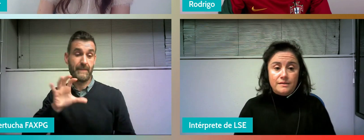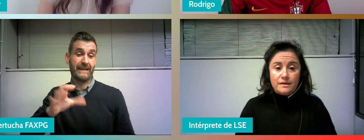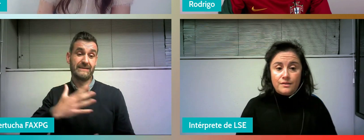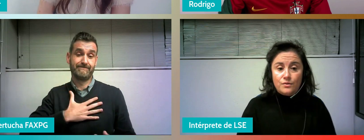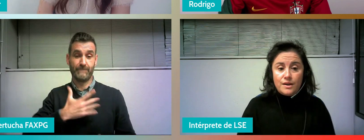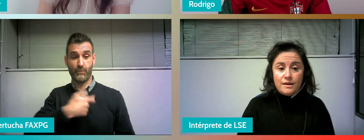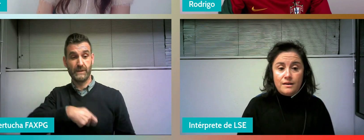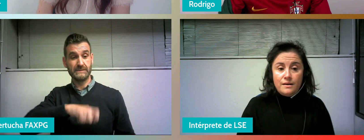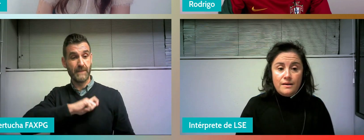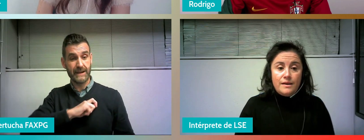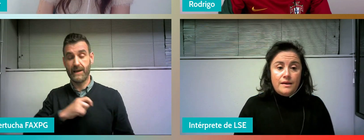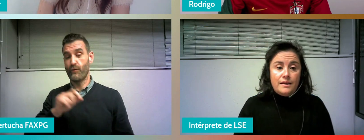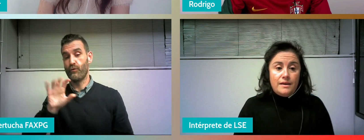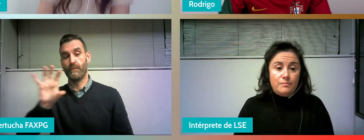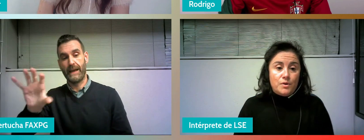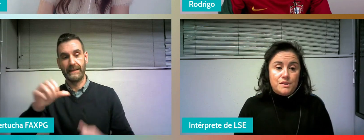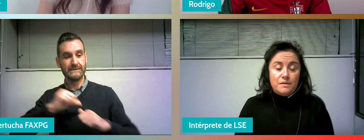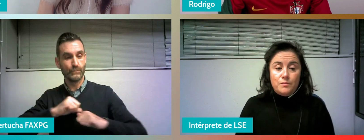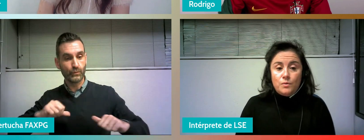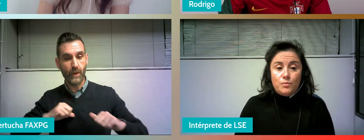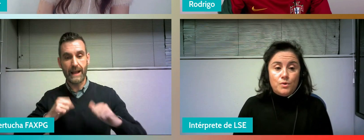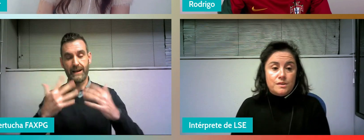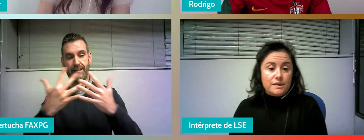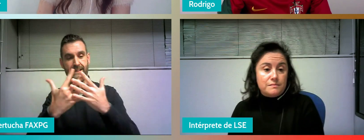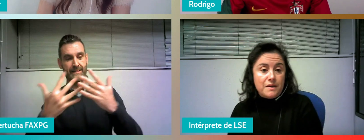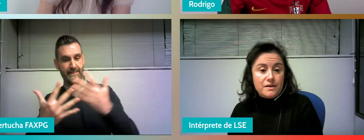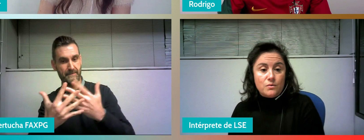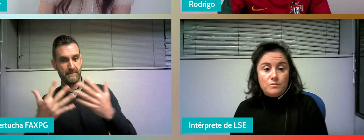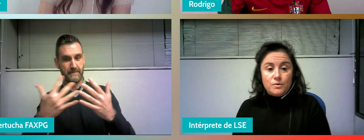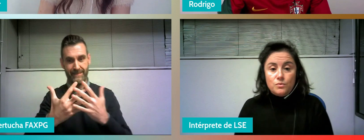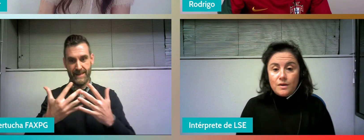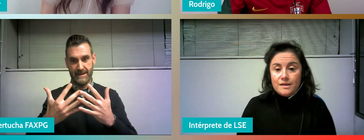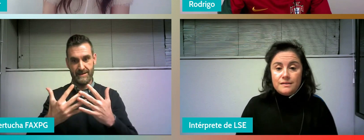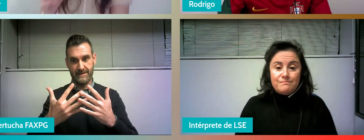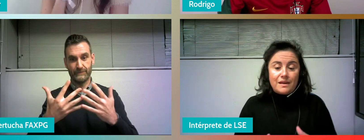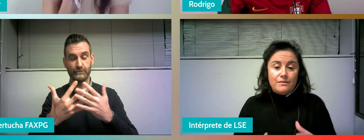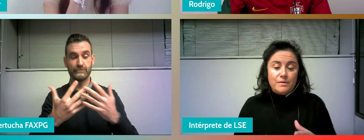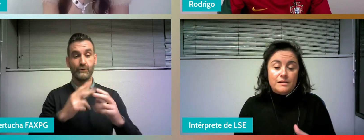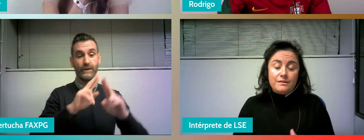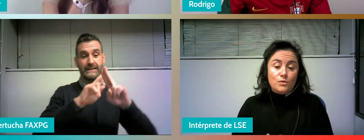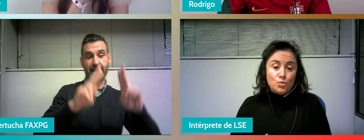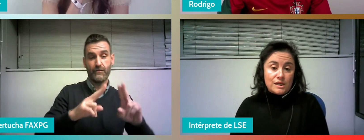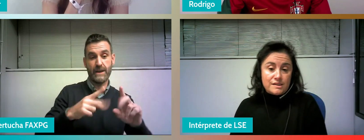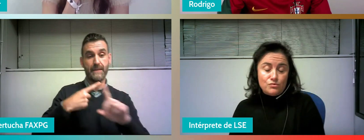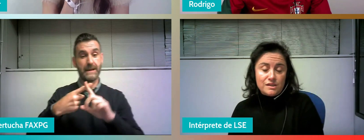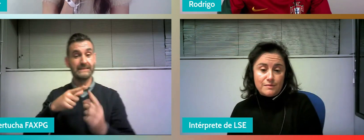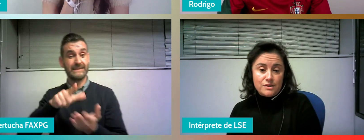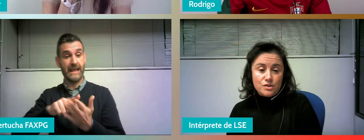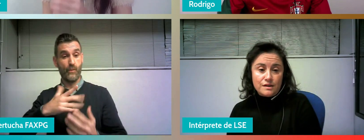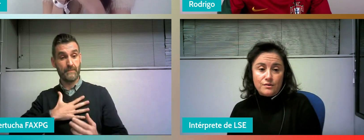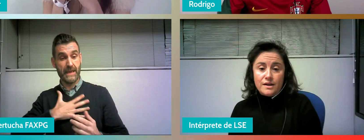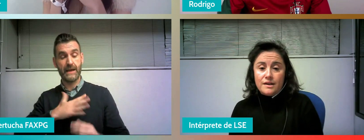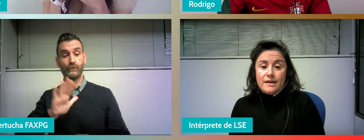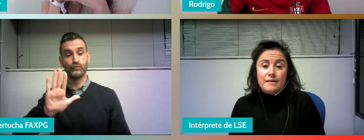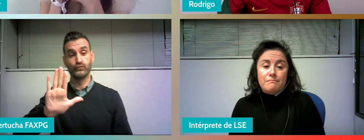nivel internacional. Por exemplo, pois en España ou en Portugal, é dicir, úsase un sistema de